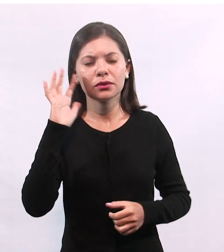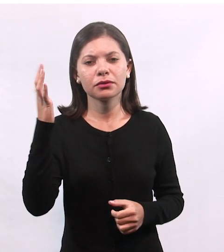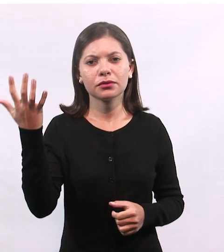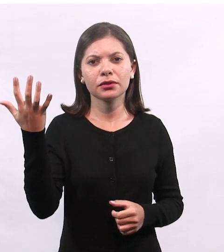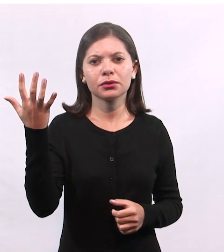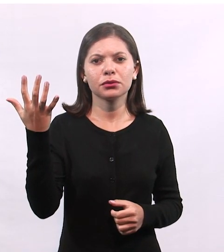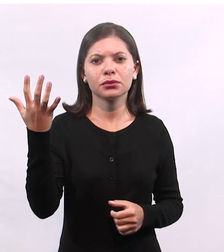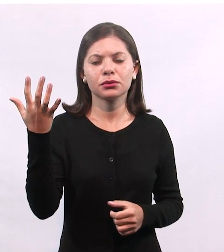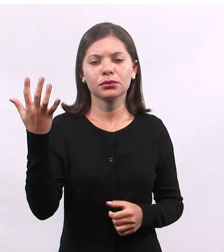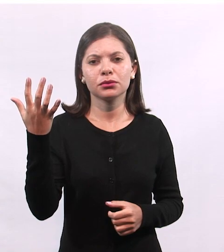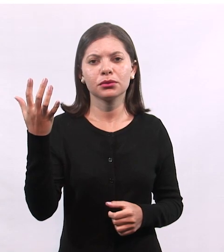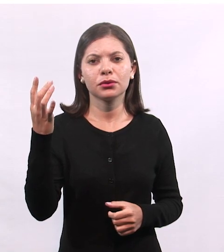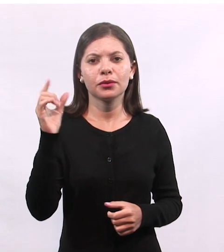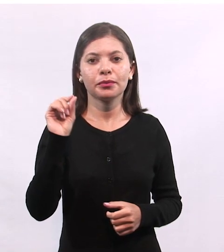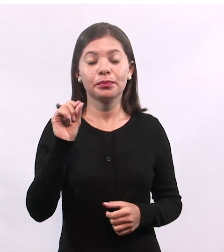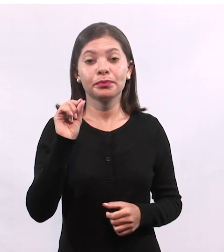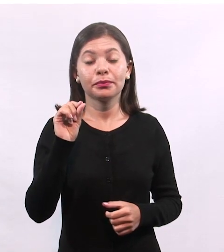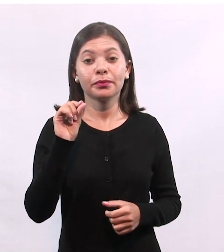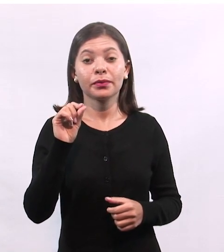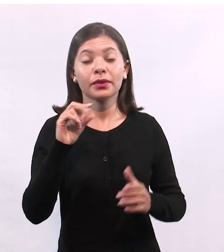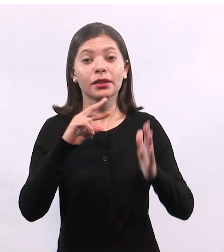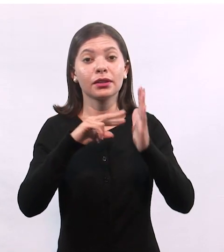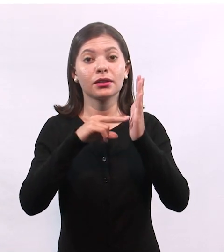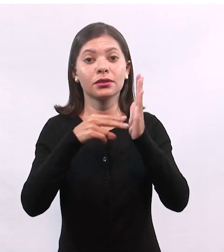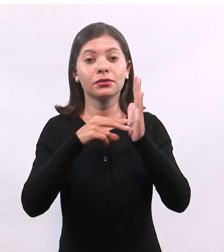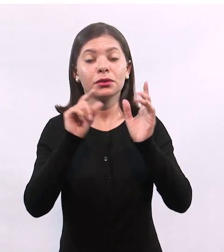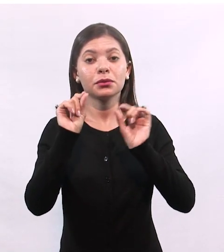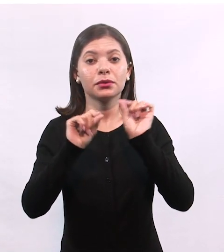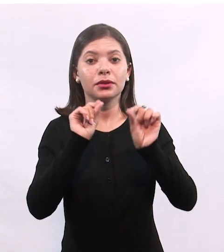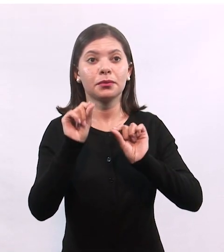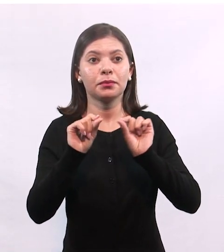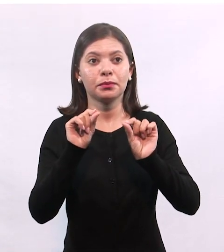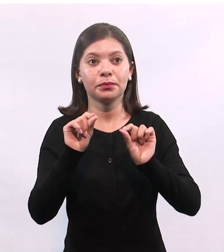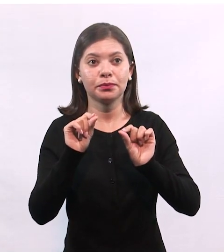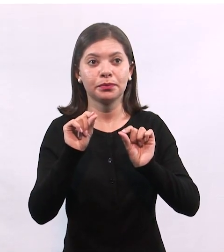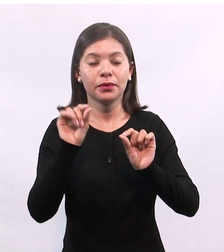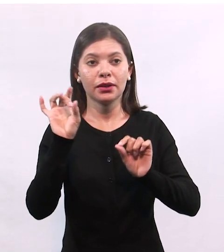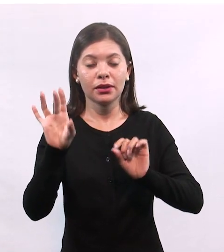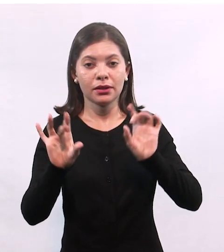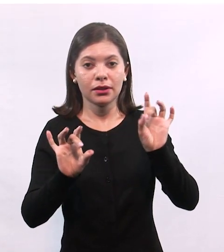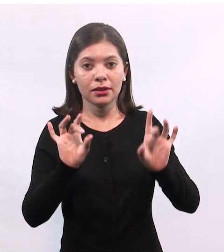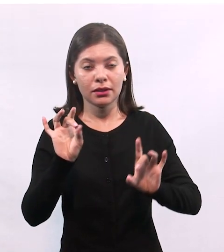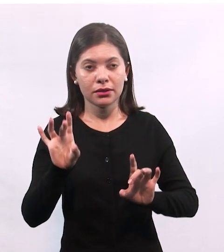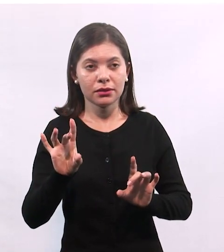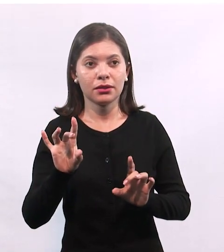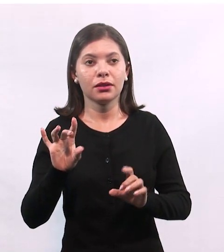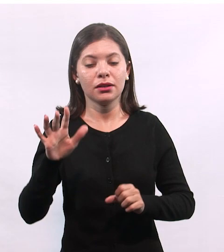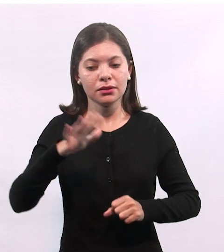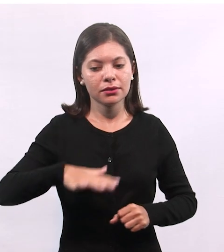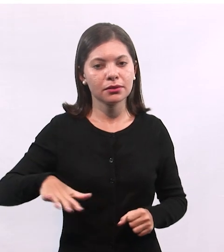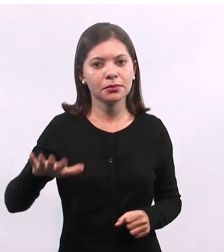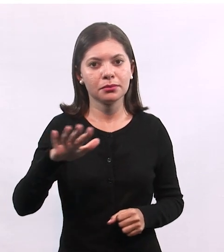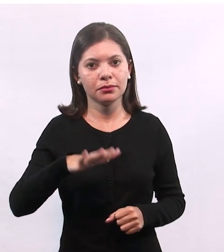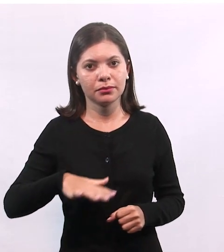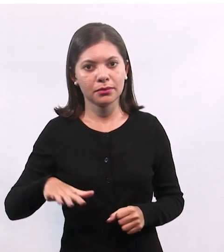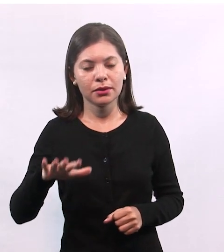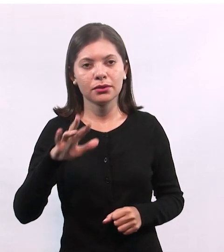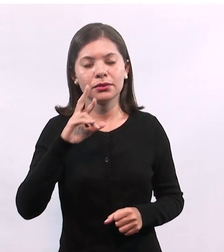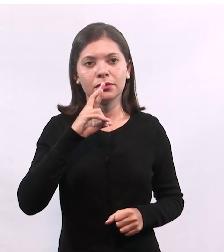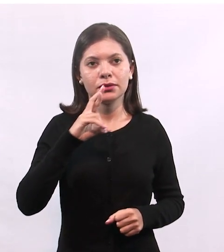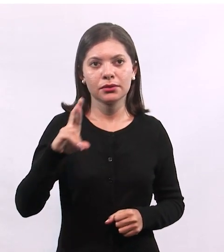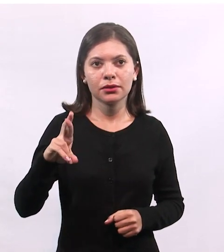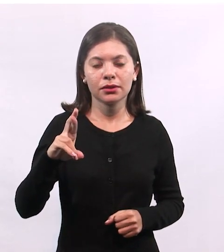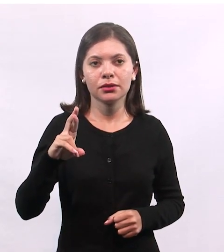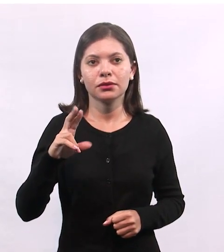eventos que são equiprováveis significa dizer que cada ponto amostral cada